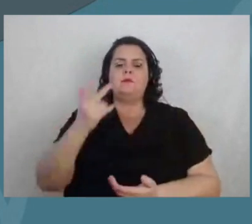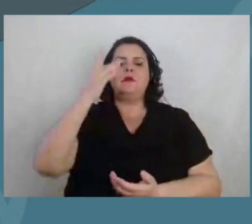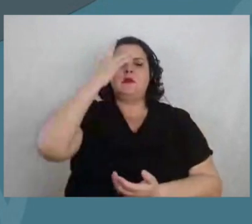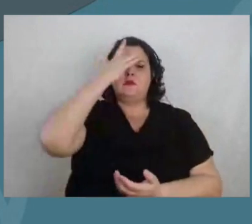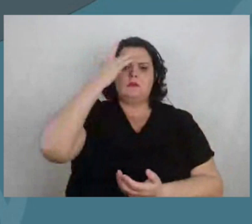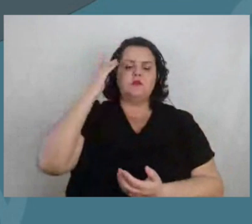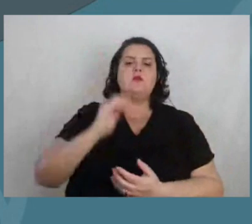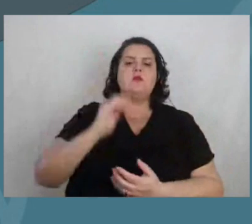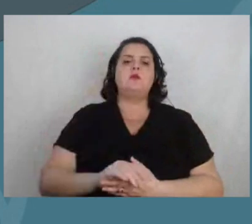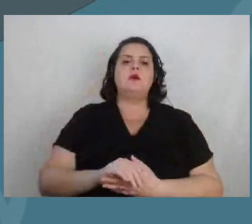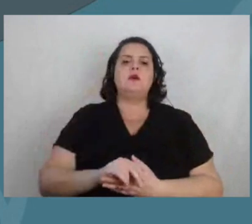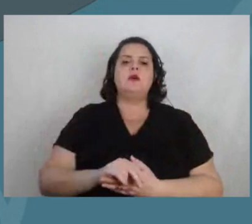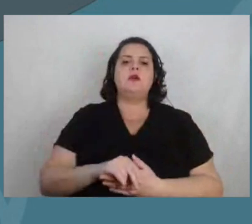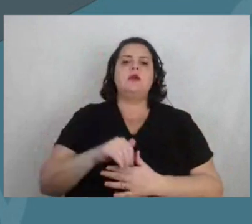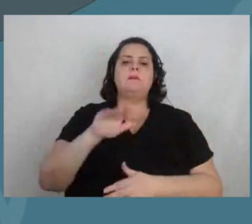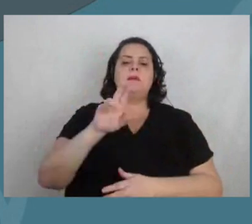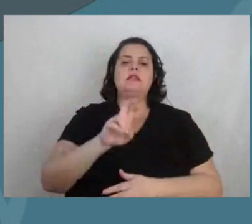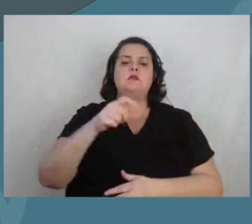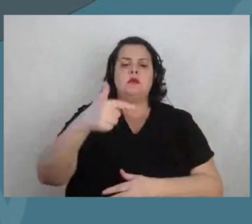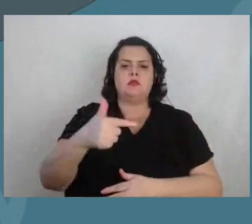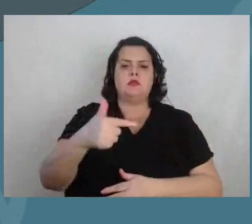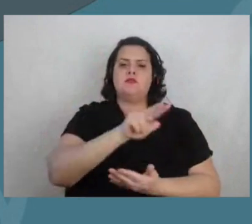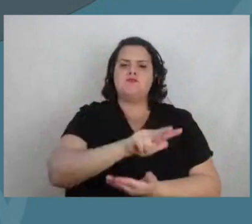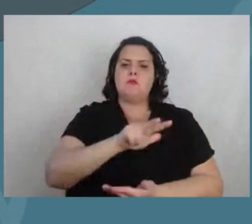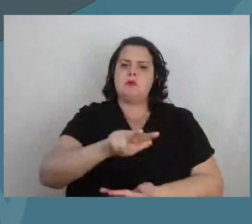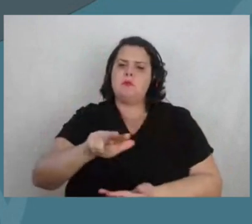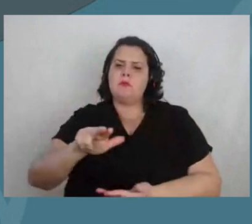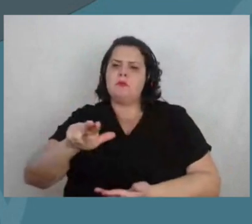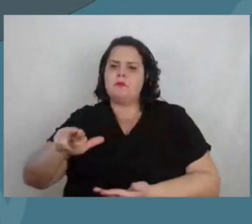mais 52 leitos a mais